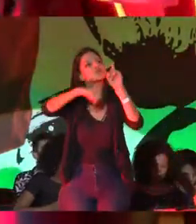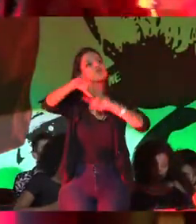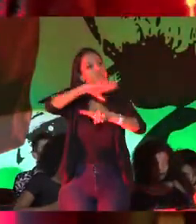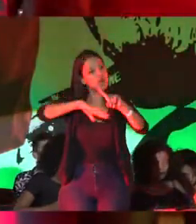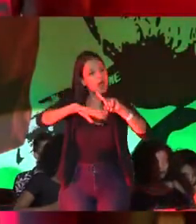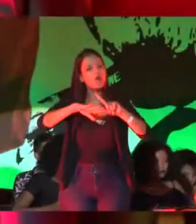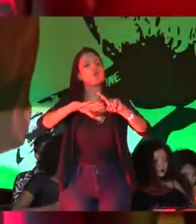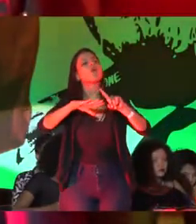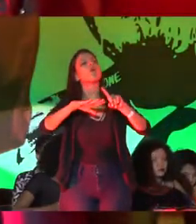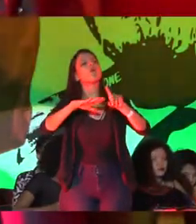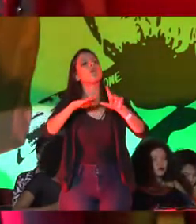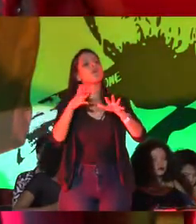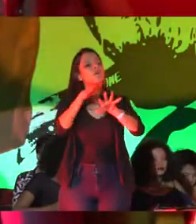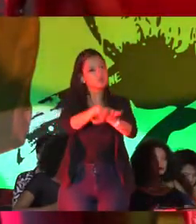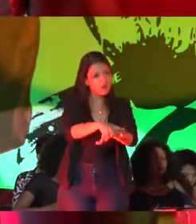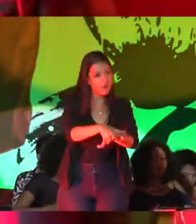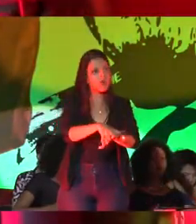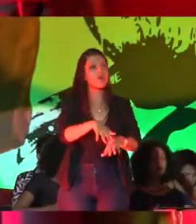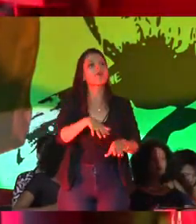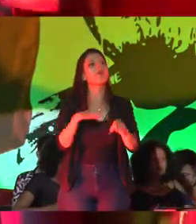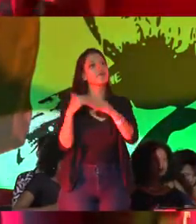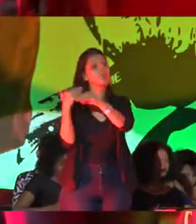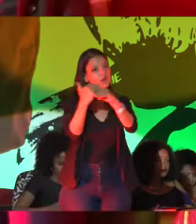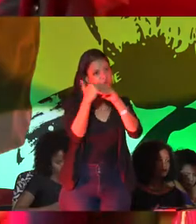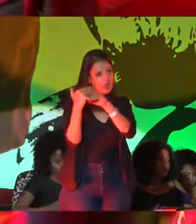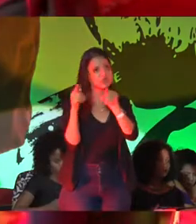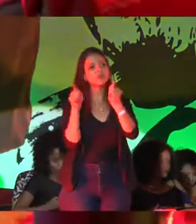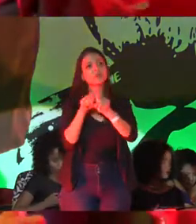pela igualdade e pela justiça.